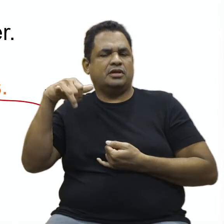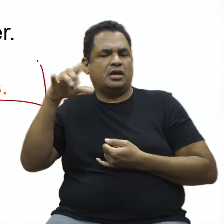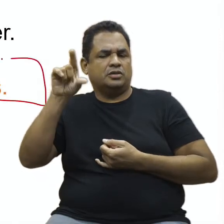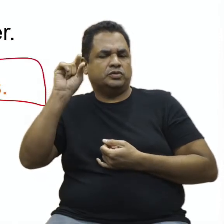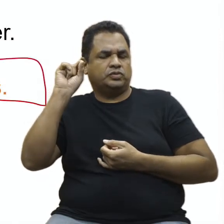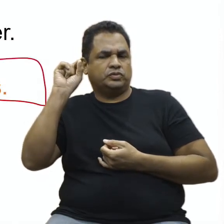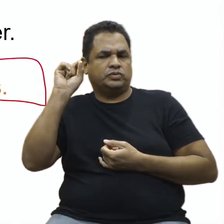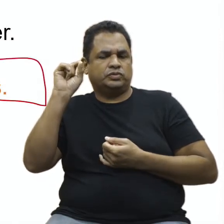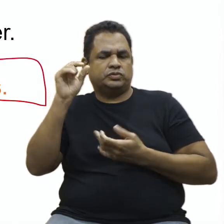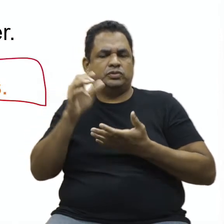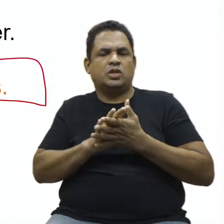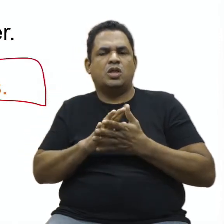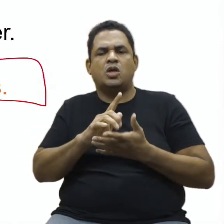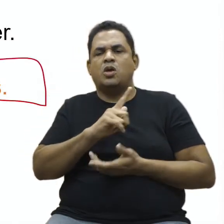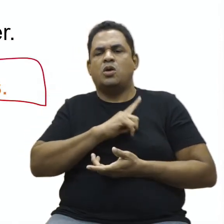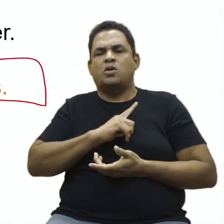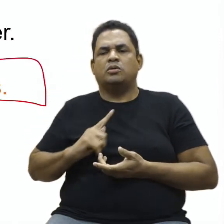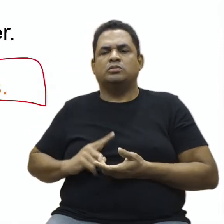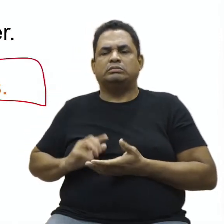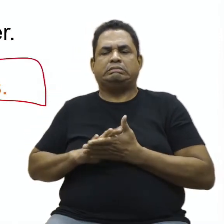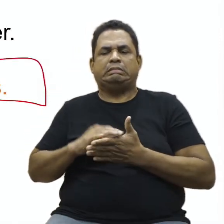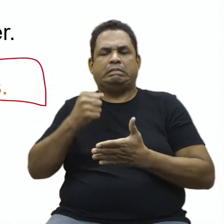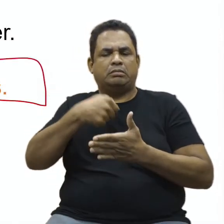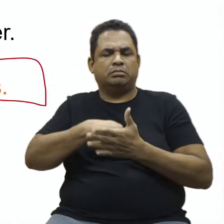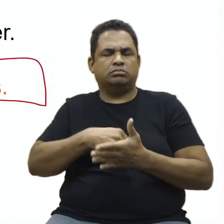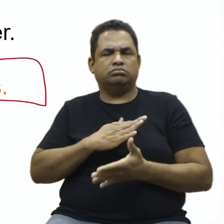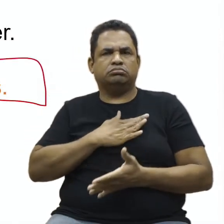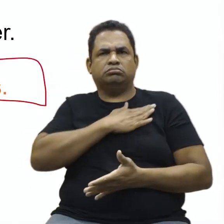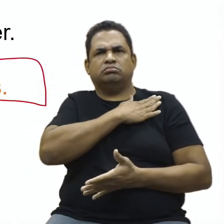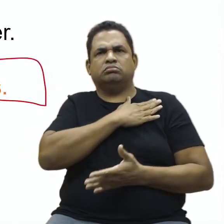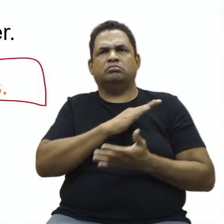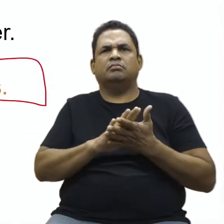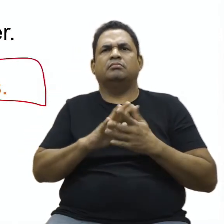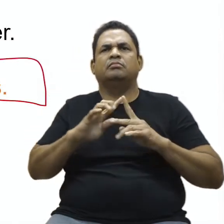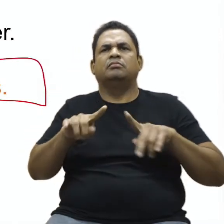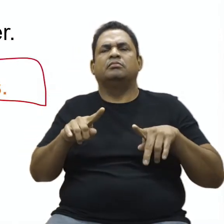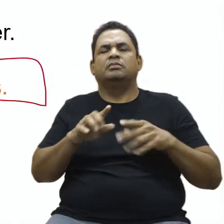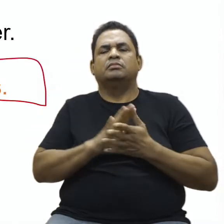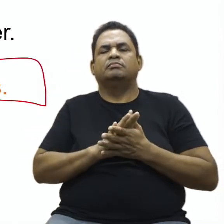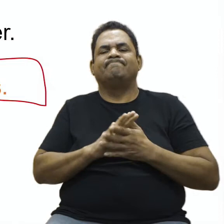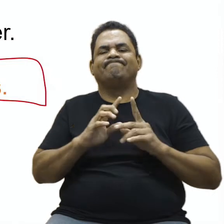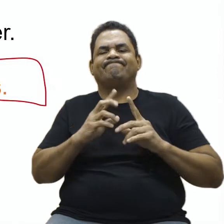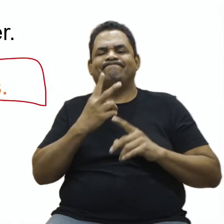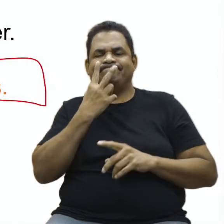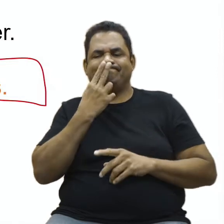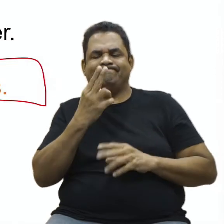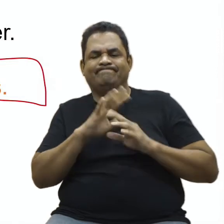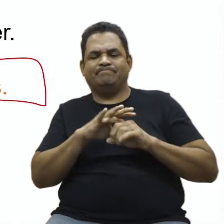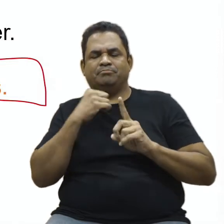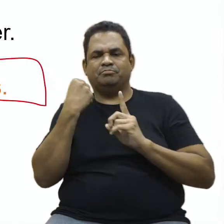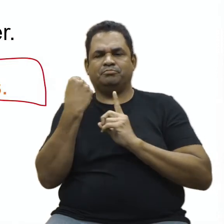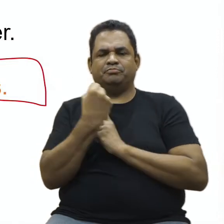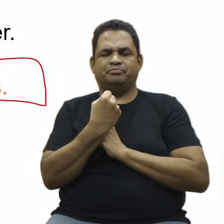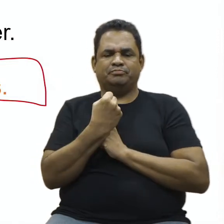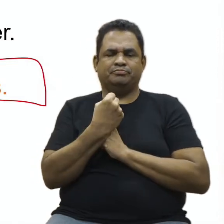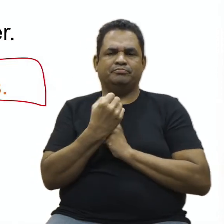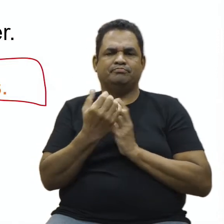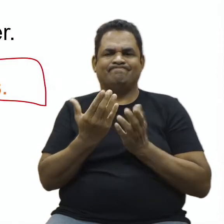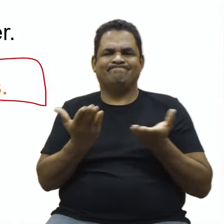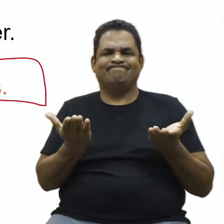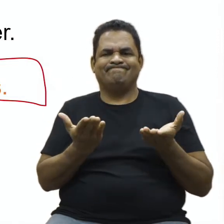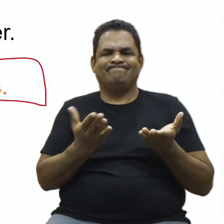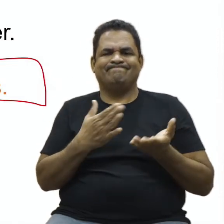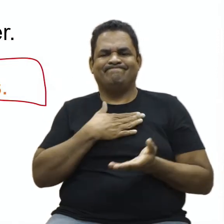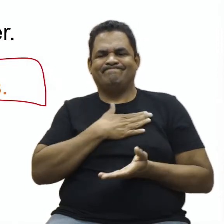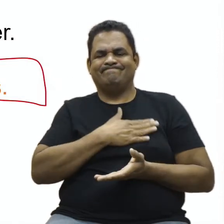sejam autoritários. Mas parece, né, pessoal, que a sociedade, de certa forma, parece que eles